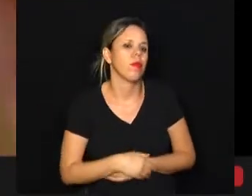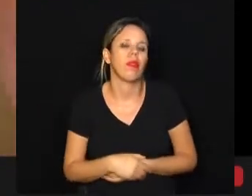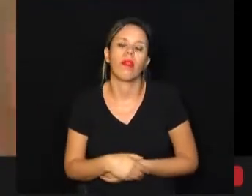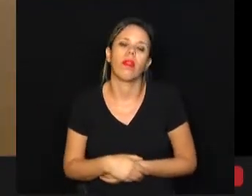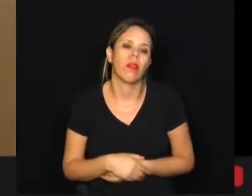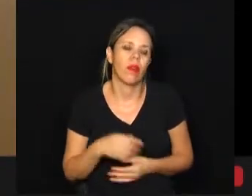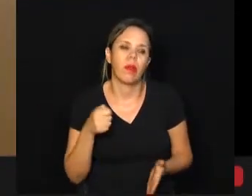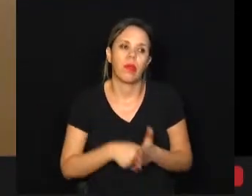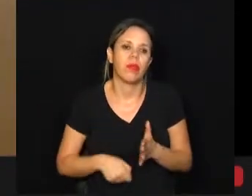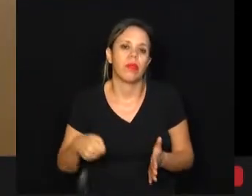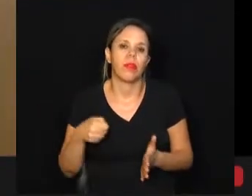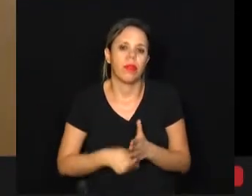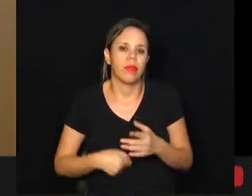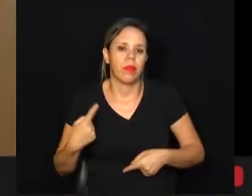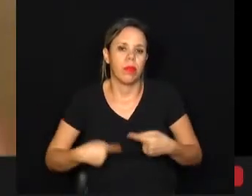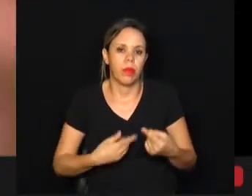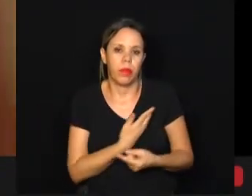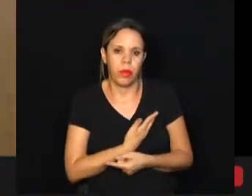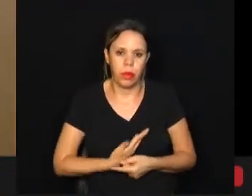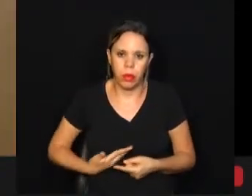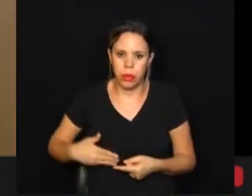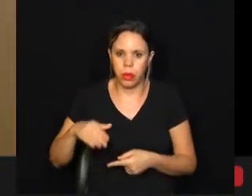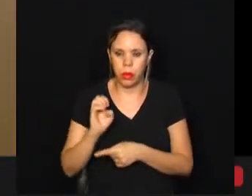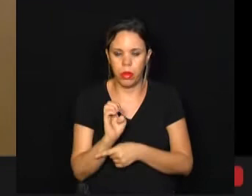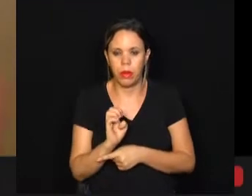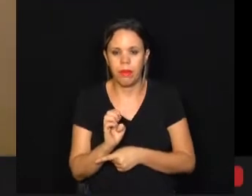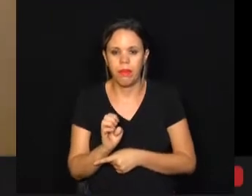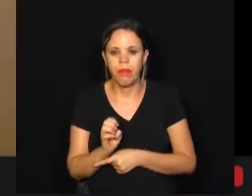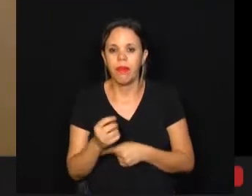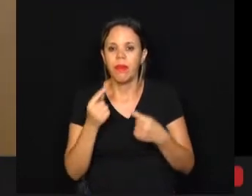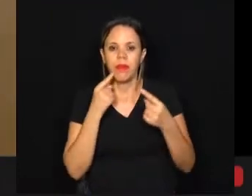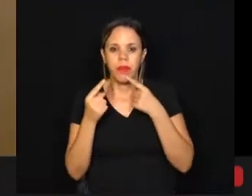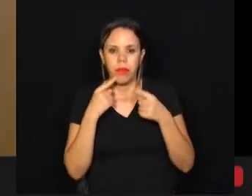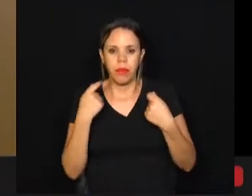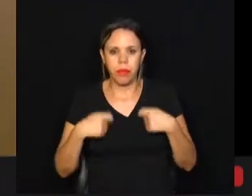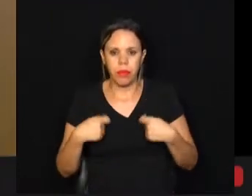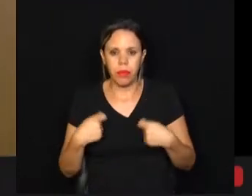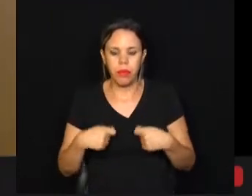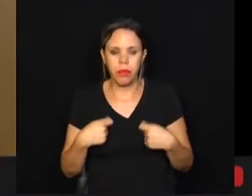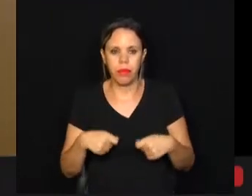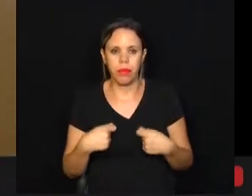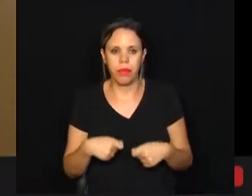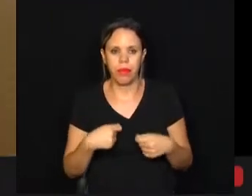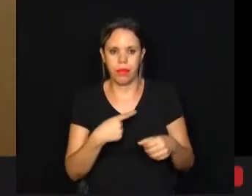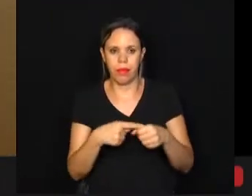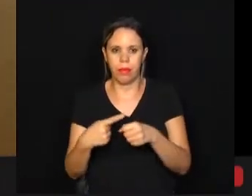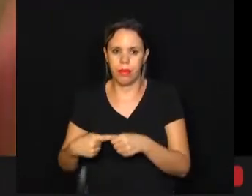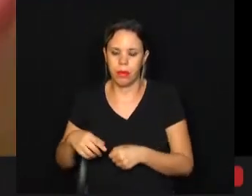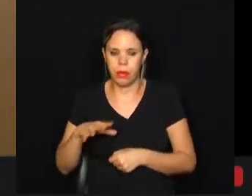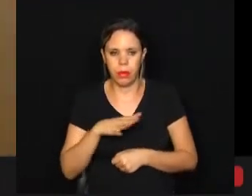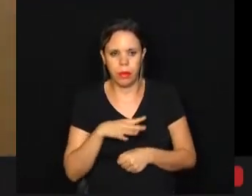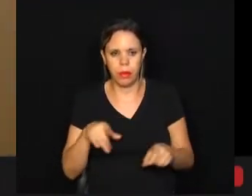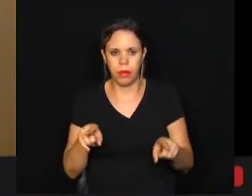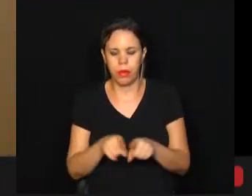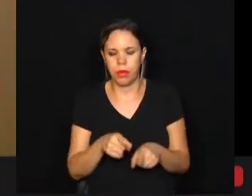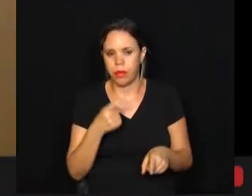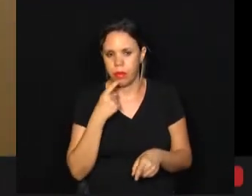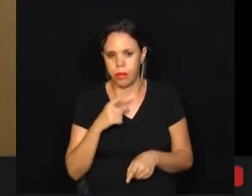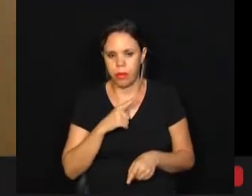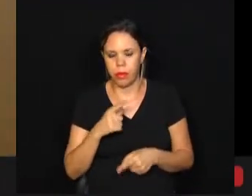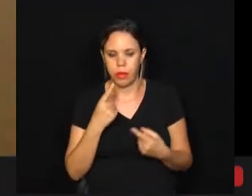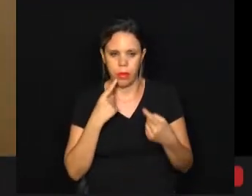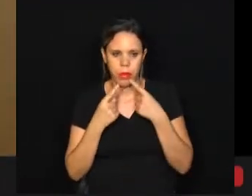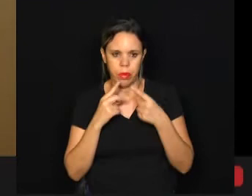vem lutando por políticas públicas do Estado que têm que dialogar e precisam dialogar com os municípios, e Campinas tem esse diálogo